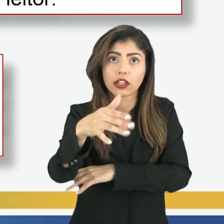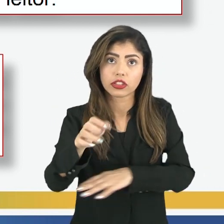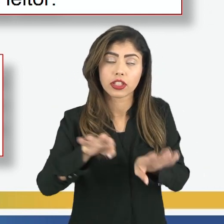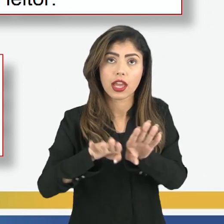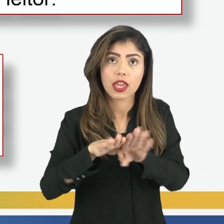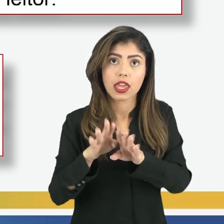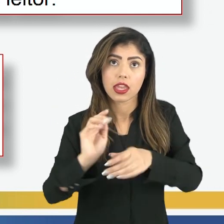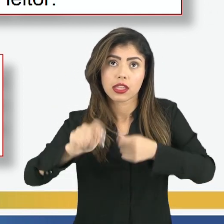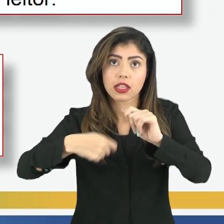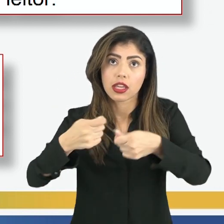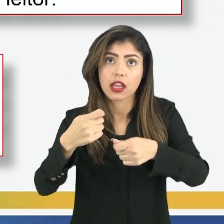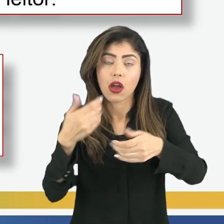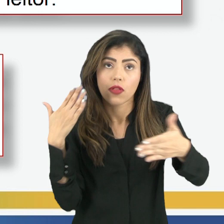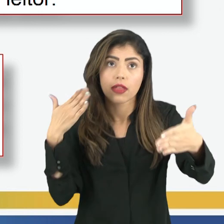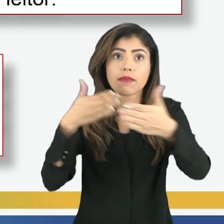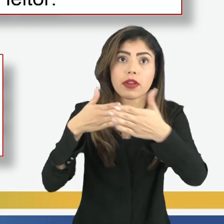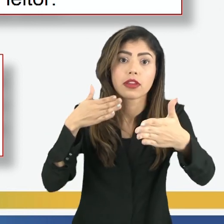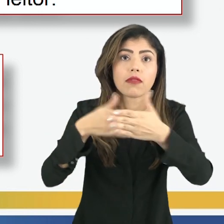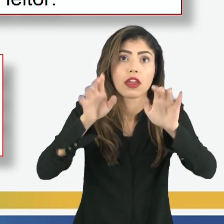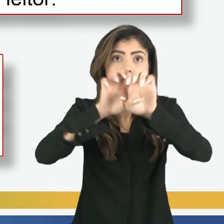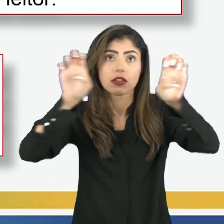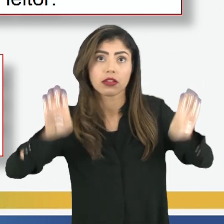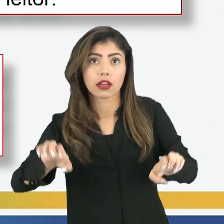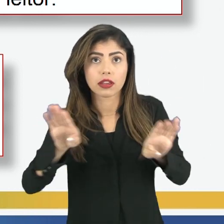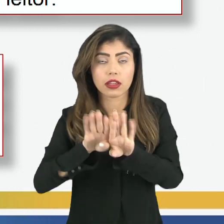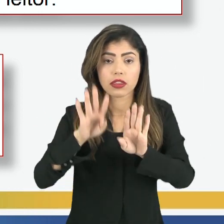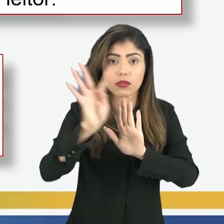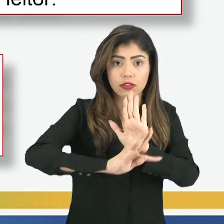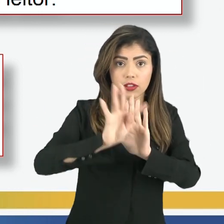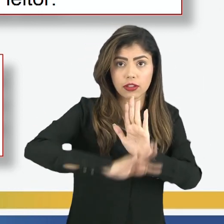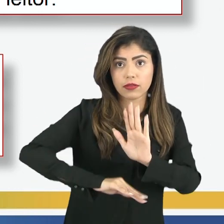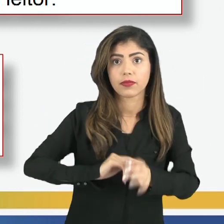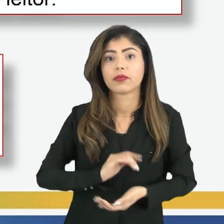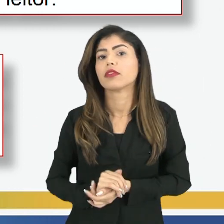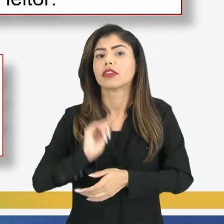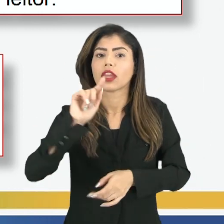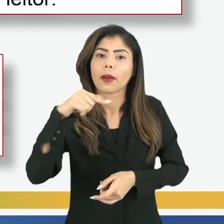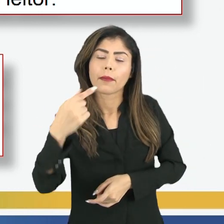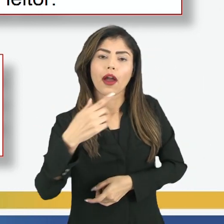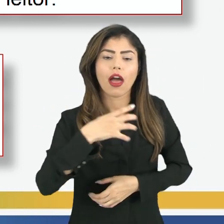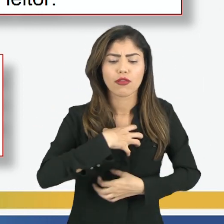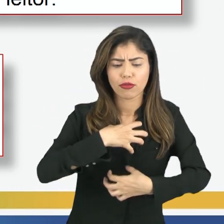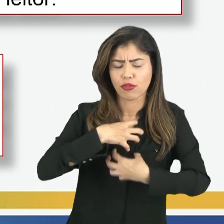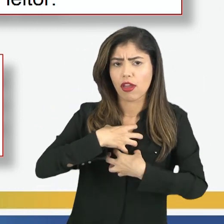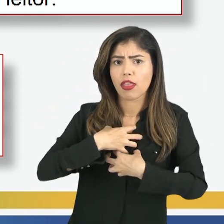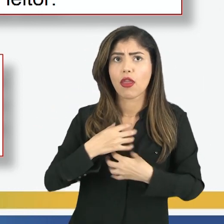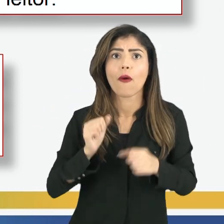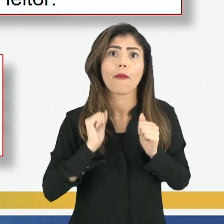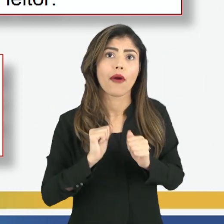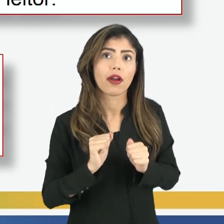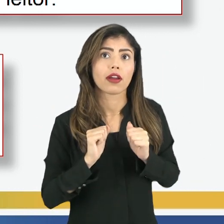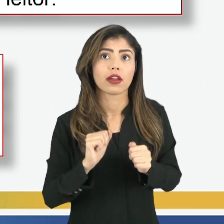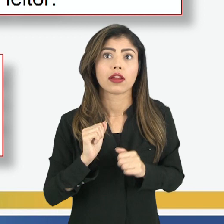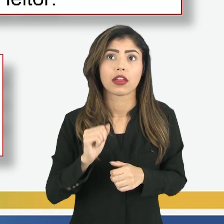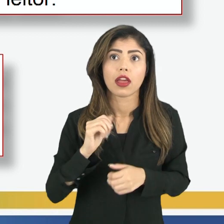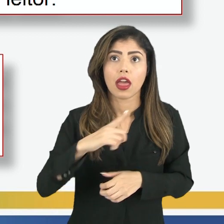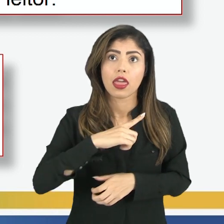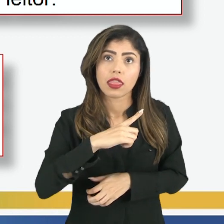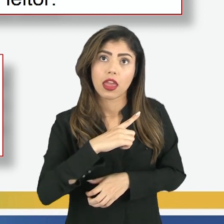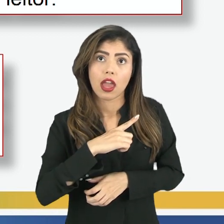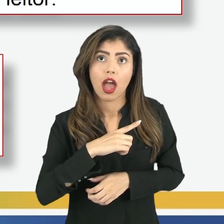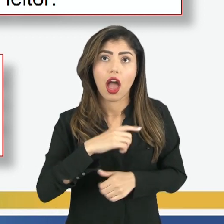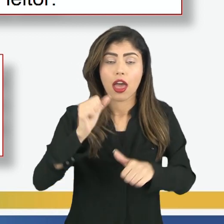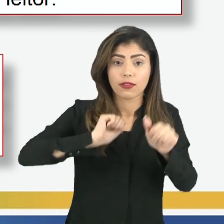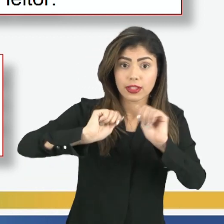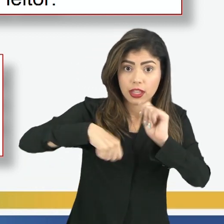e sinalizar os limites das estruturas sintáticas nos textos. Através do efeito de sentido causados pelo uso de determinado sinal